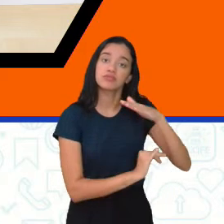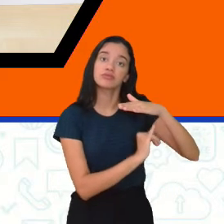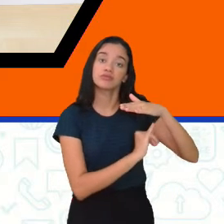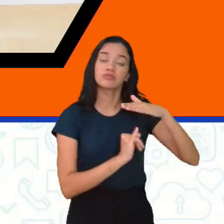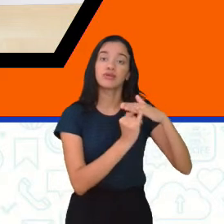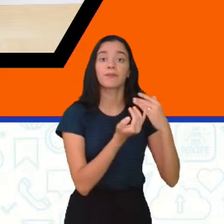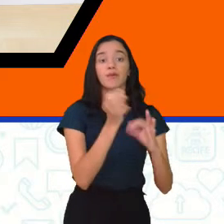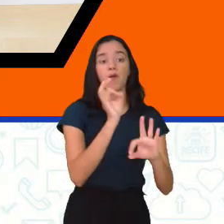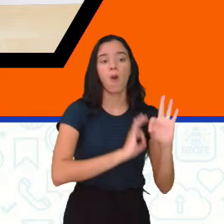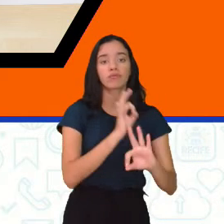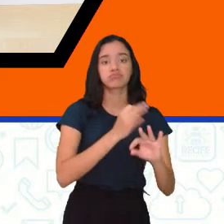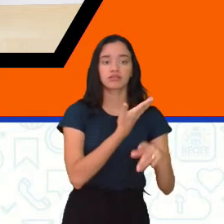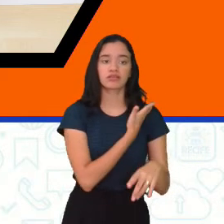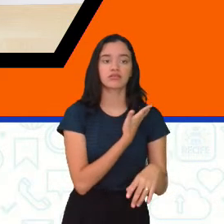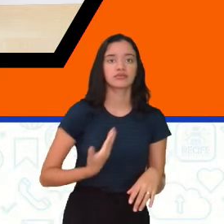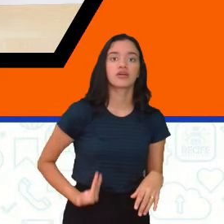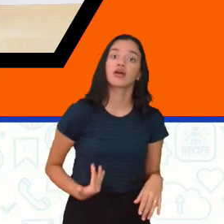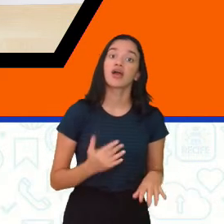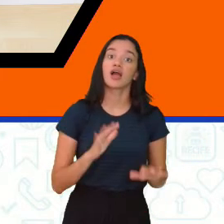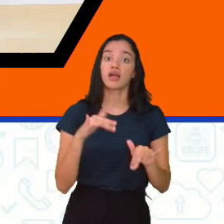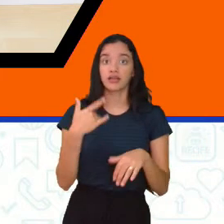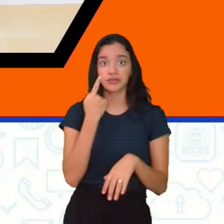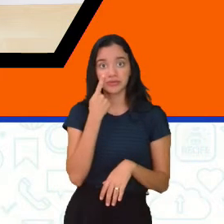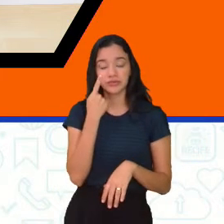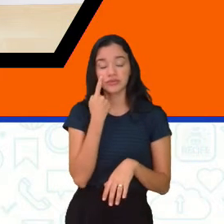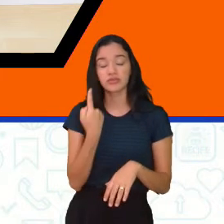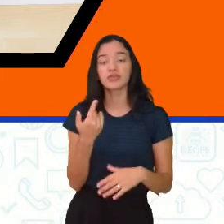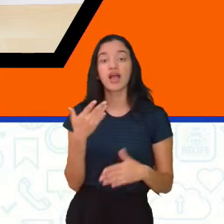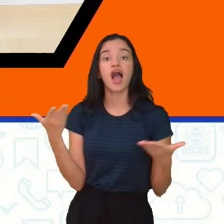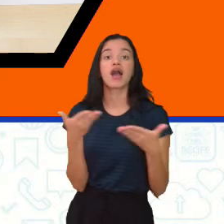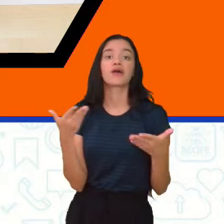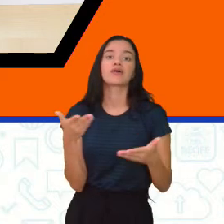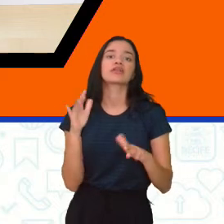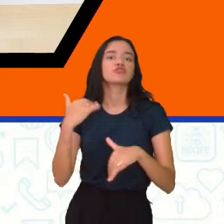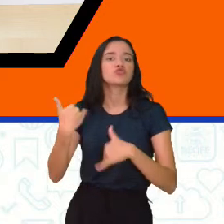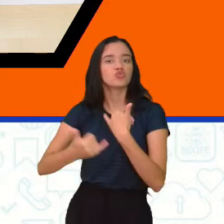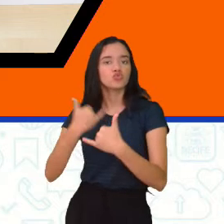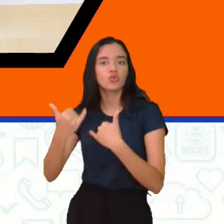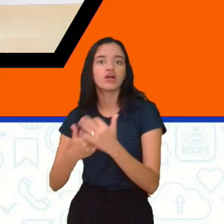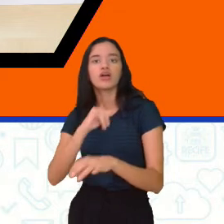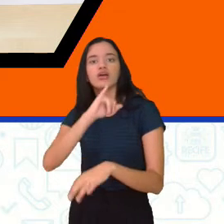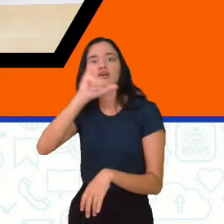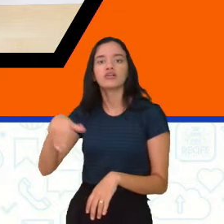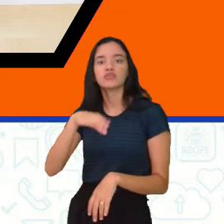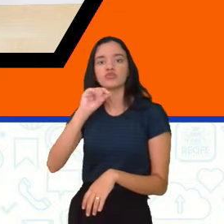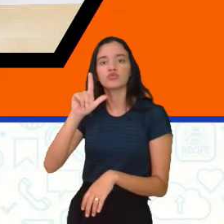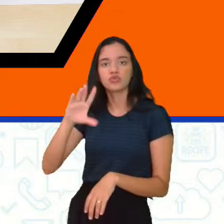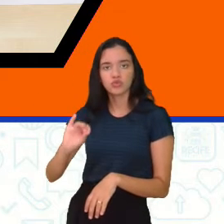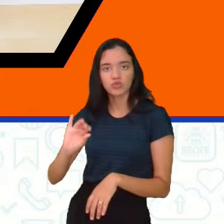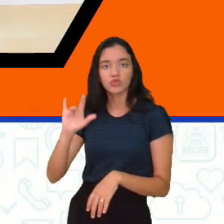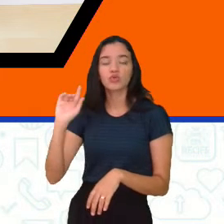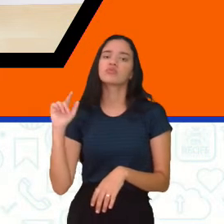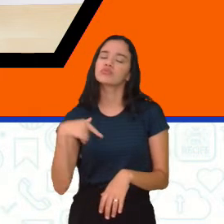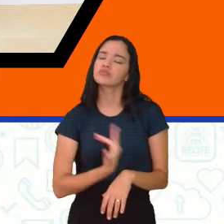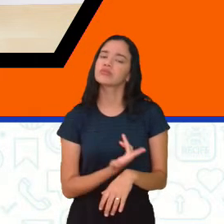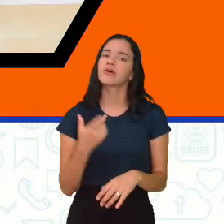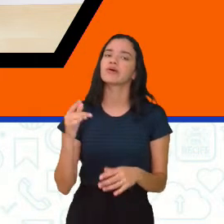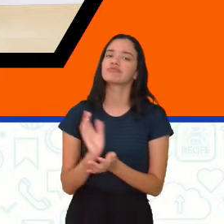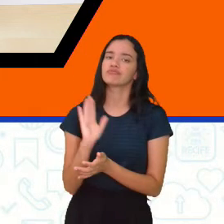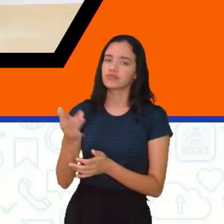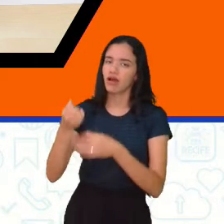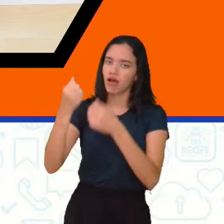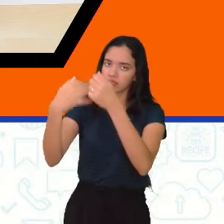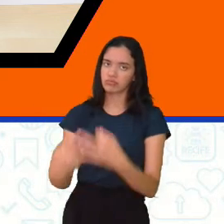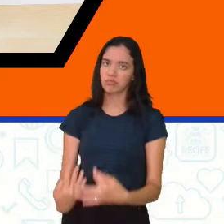por organizações. Então, vejam, no jogo, né? Quando a gente fala de jogo, e aí a gente já tratou de jogo